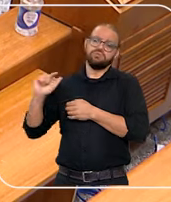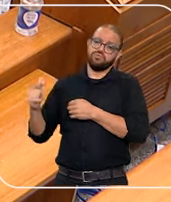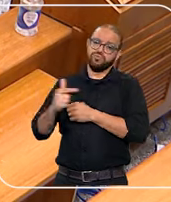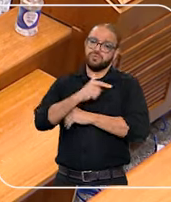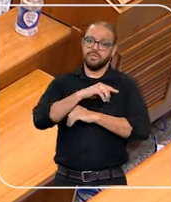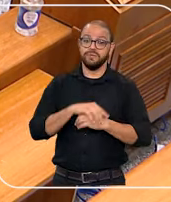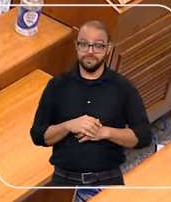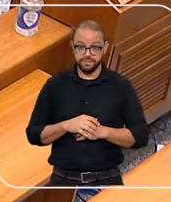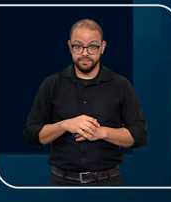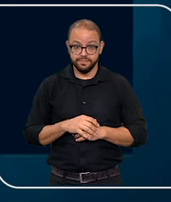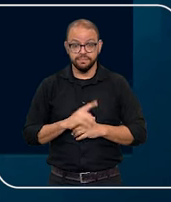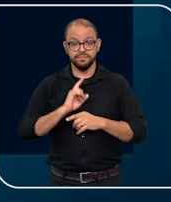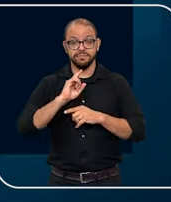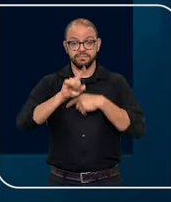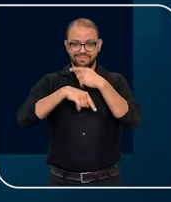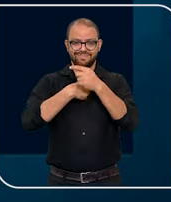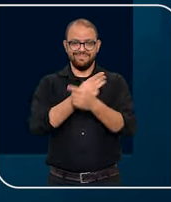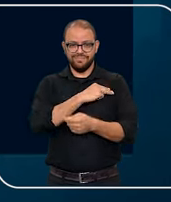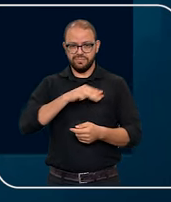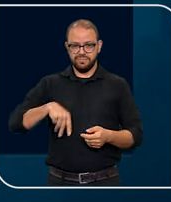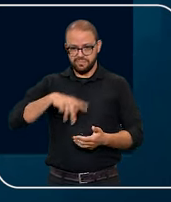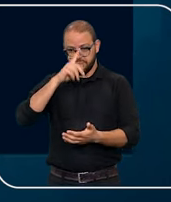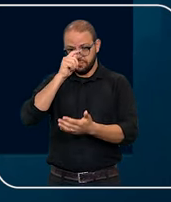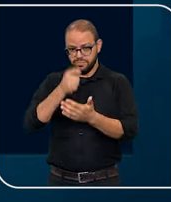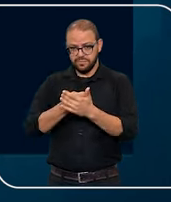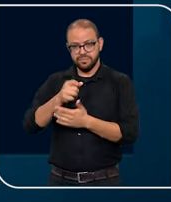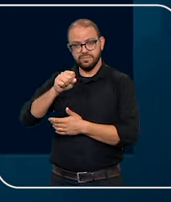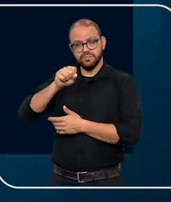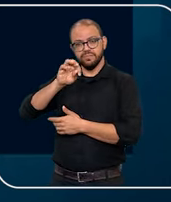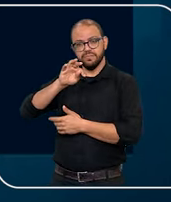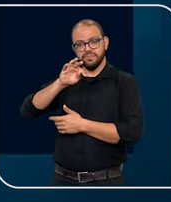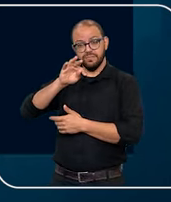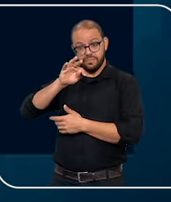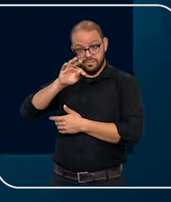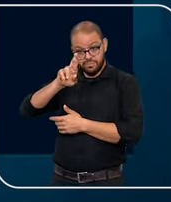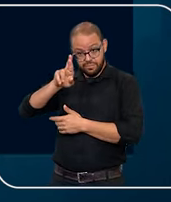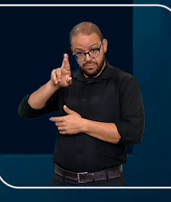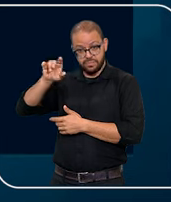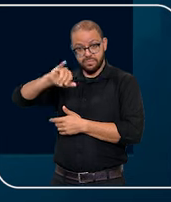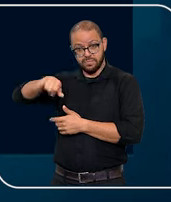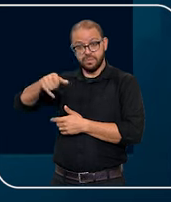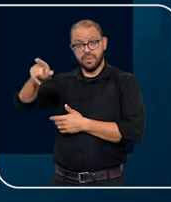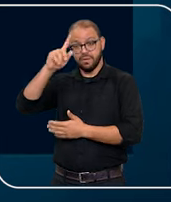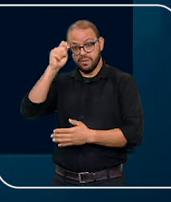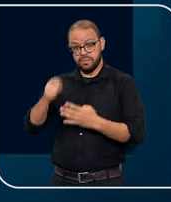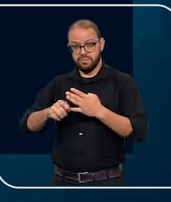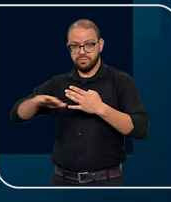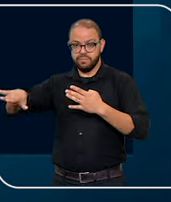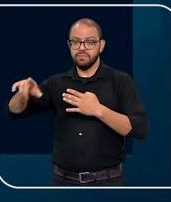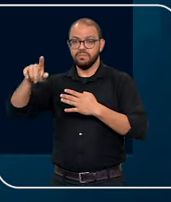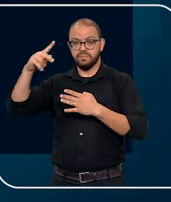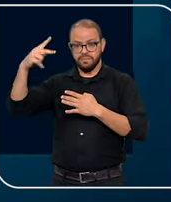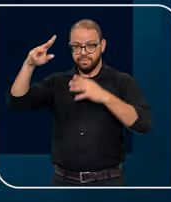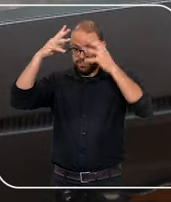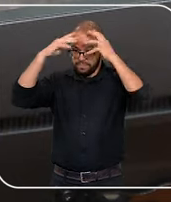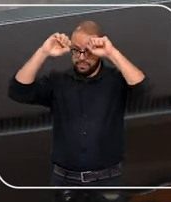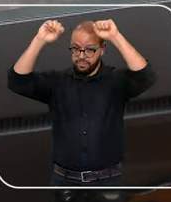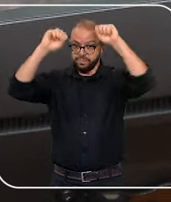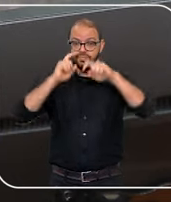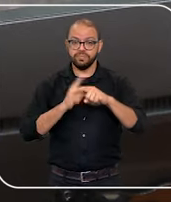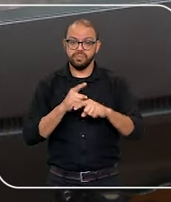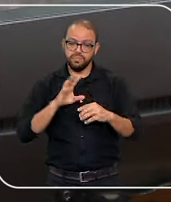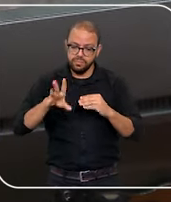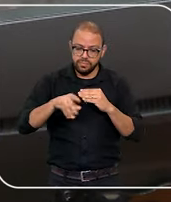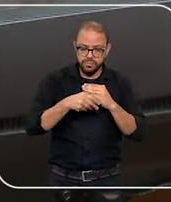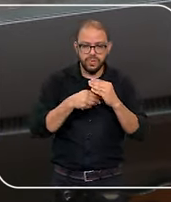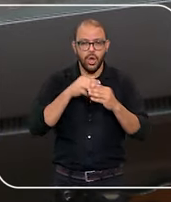perigosas deixam de existir. Por fim, o ministro destacou que a decisão do Tribunal de Justiça de Rondônia está de acordo com a jurisprudência da Corte. Isso